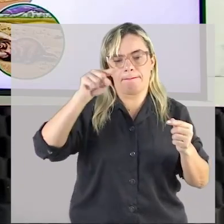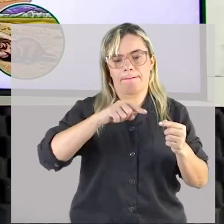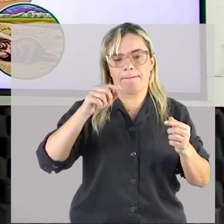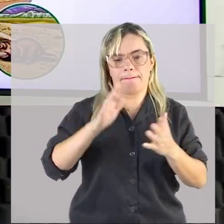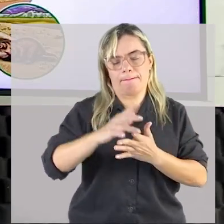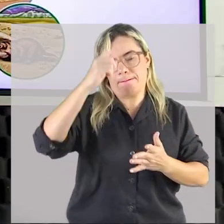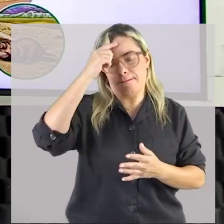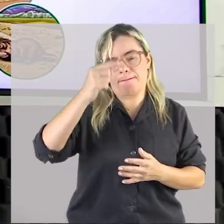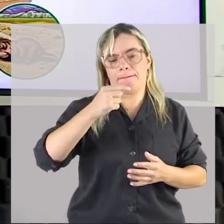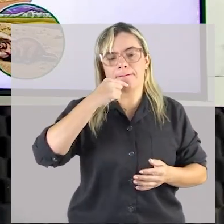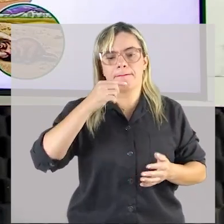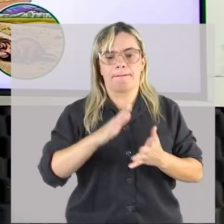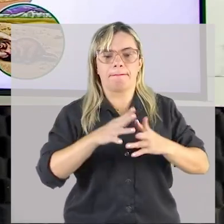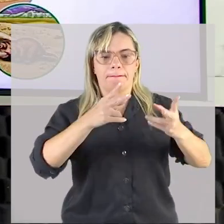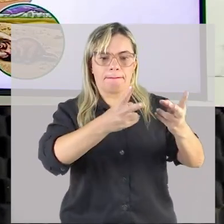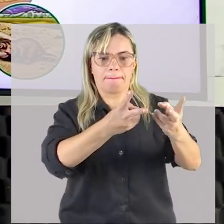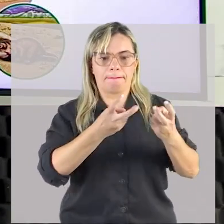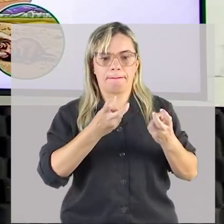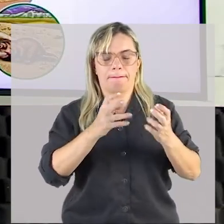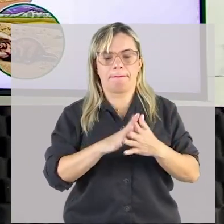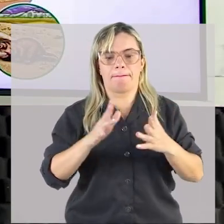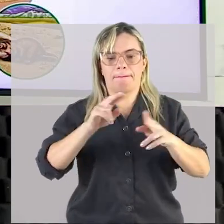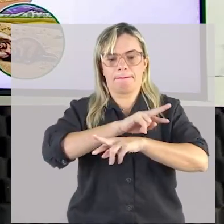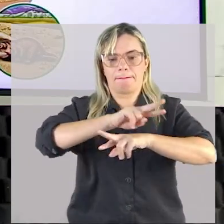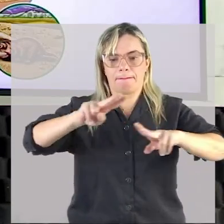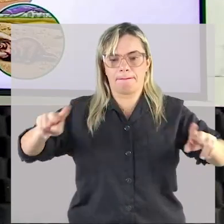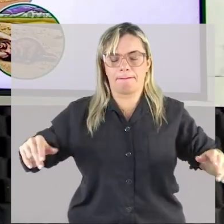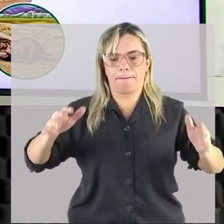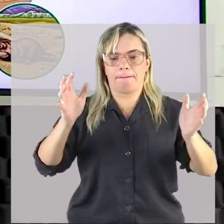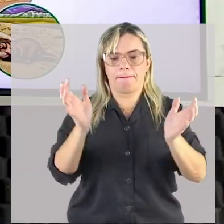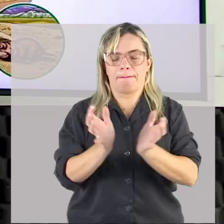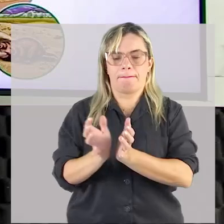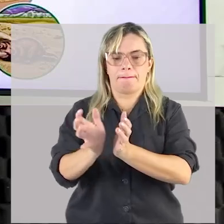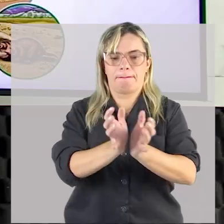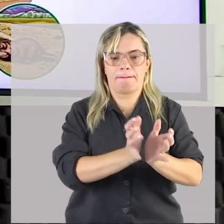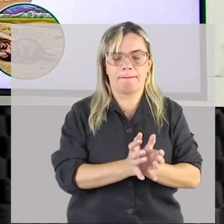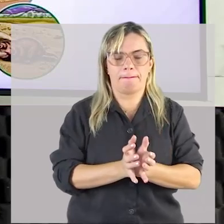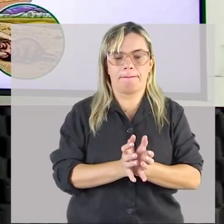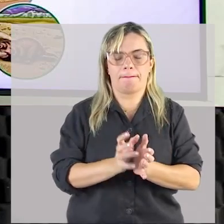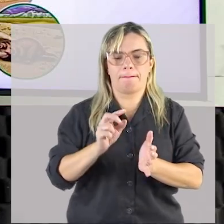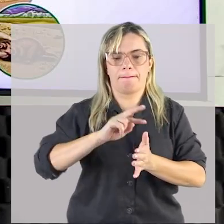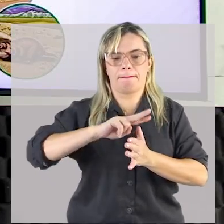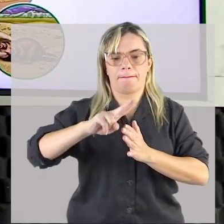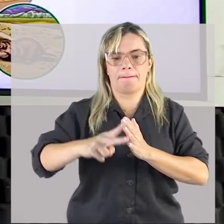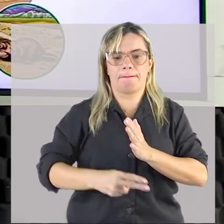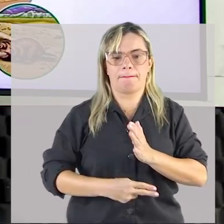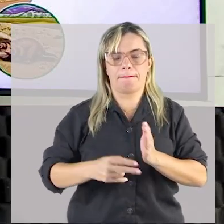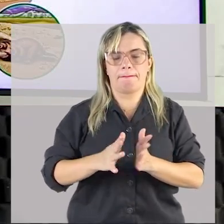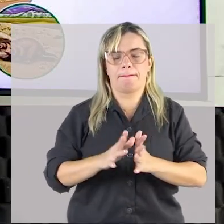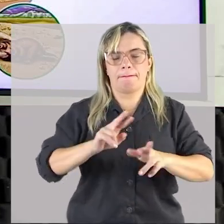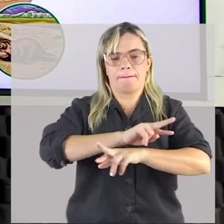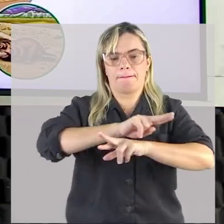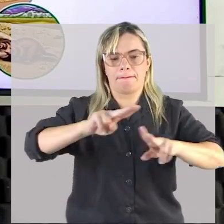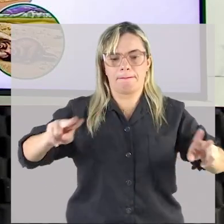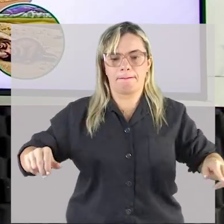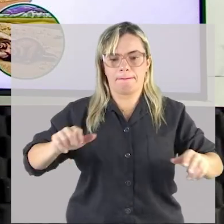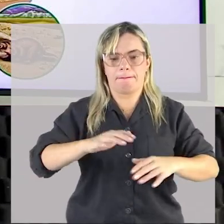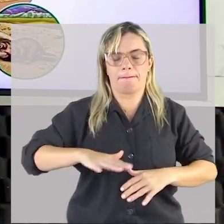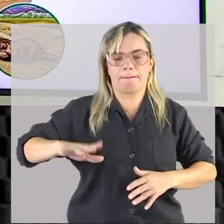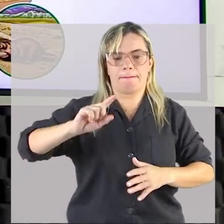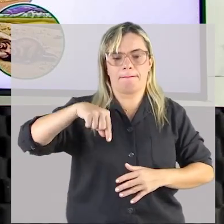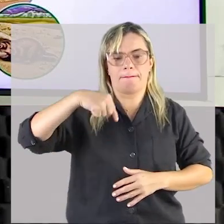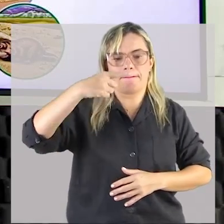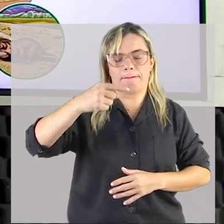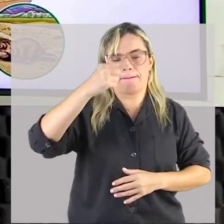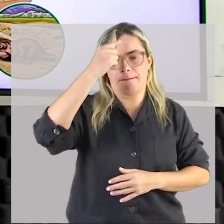próxima figura, a gente já percebe que já são várias espécies, né, ali naquele mesmo ambiente. Na